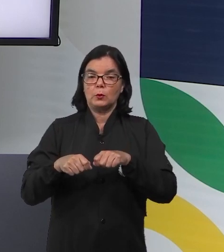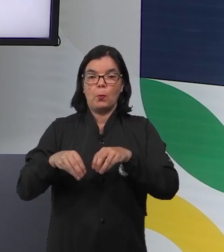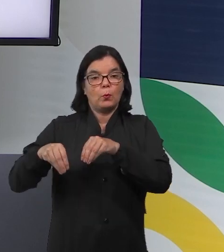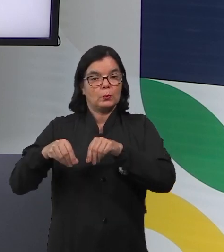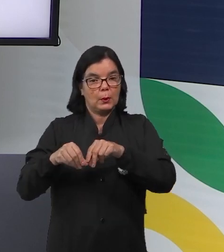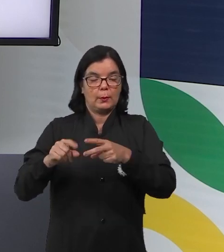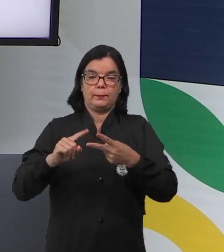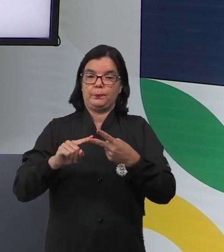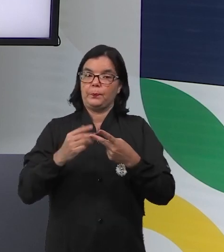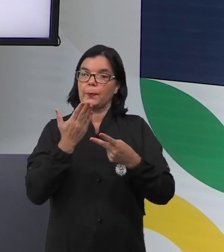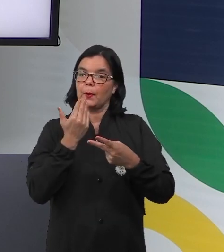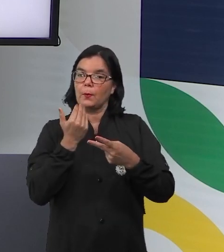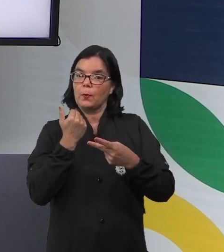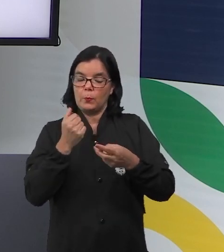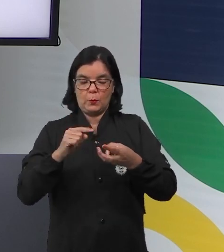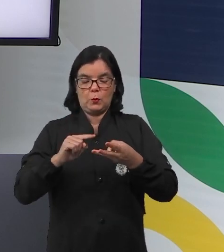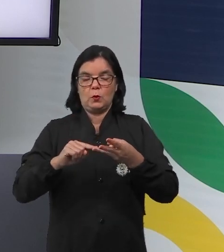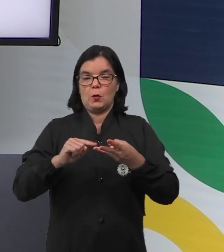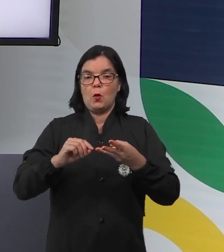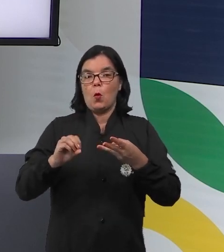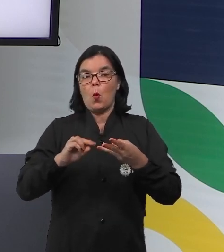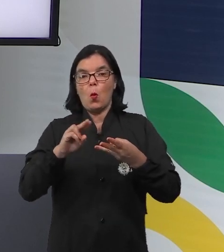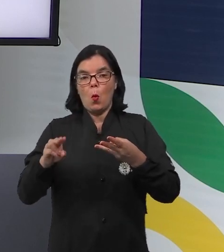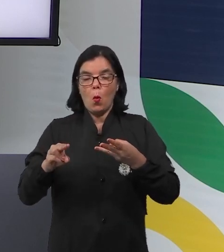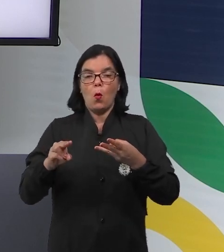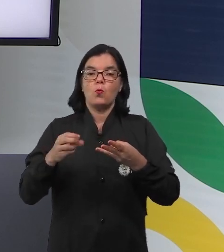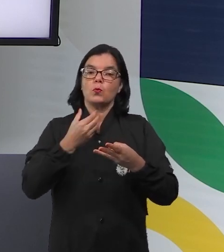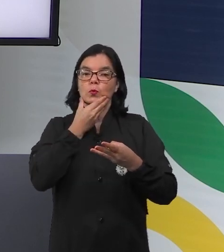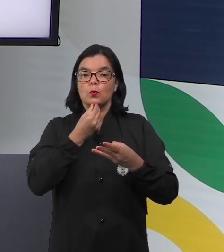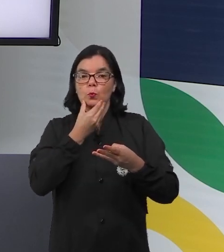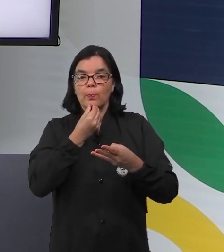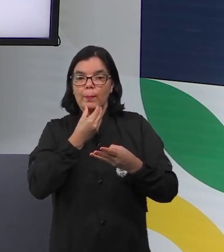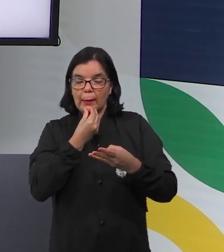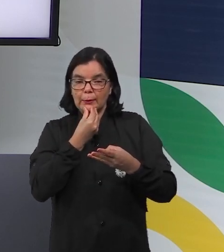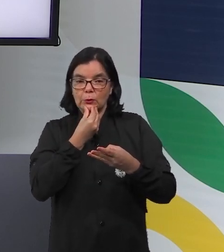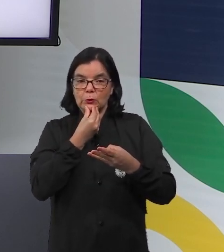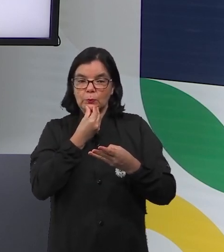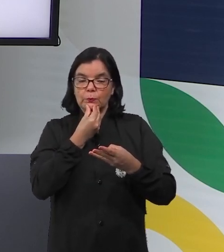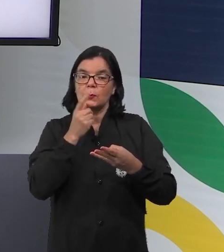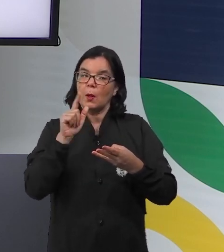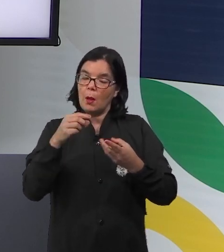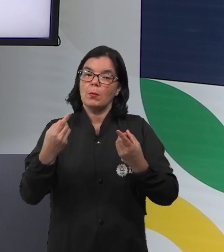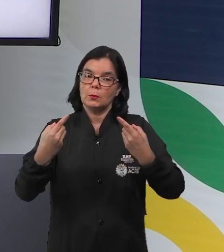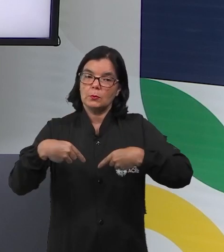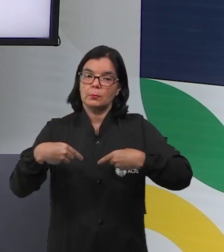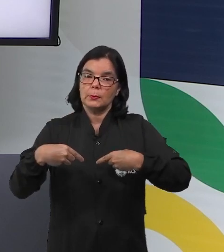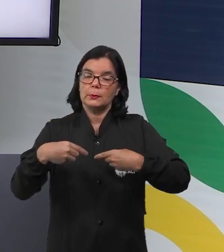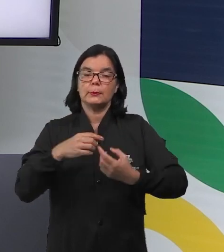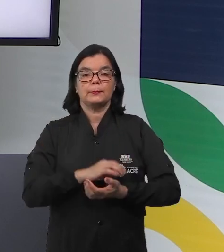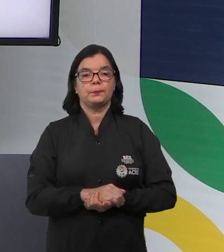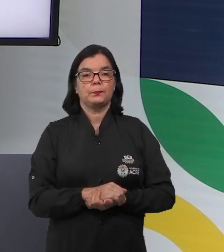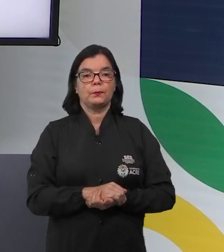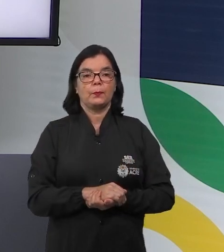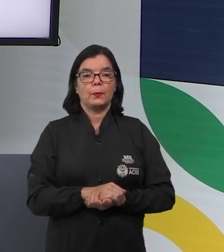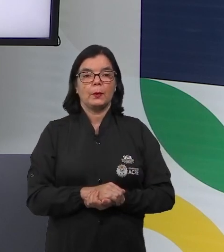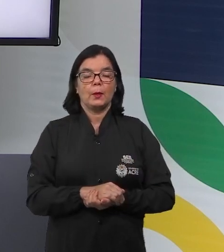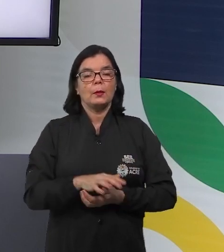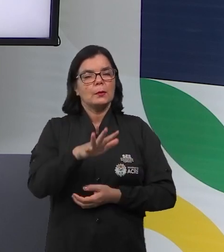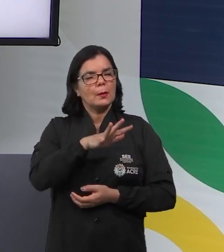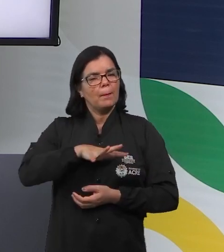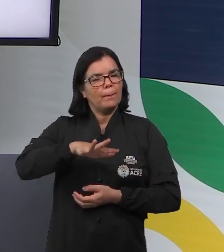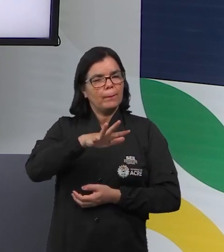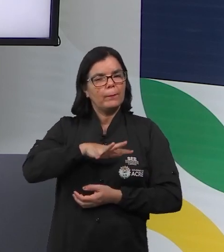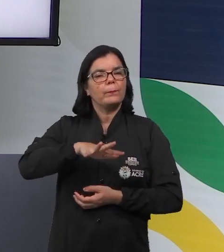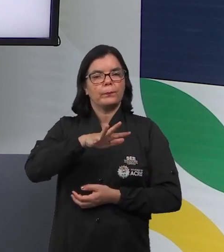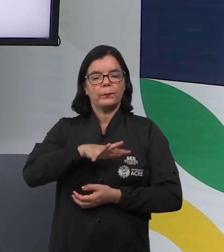território, pode ser por companheiro sexual, pode ser por alimento. É uma competição? É uma competição. Na maioria dos